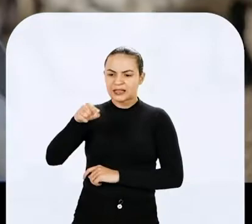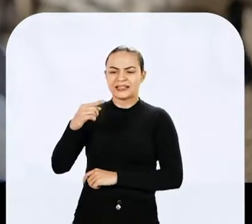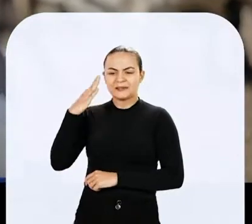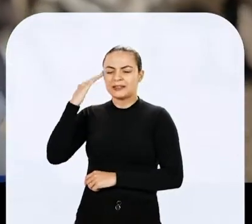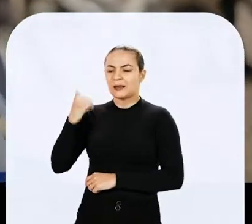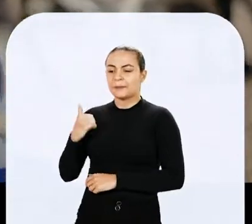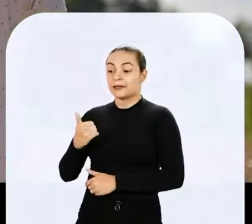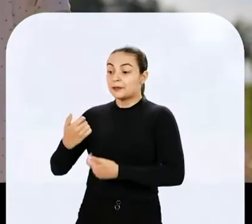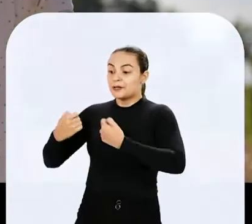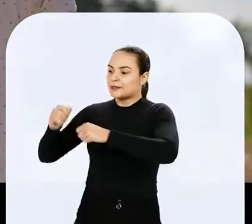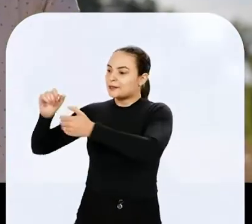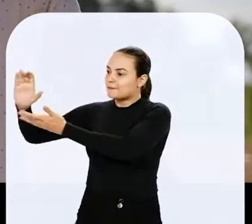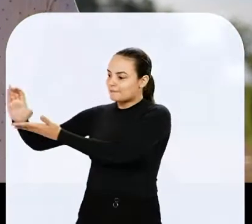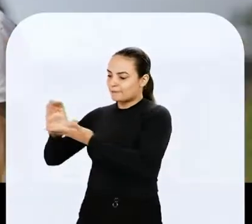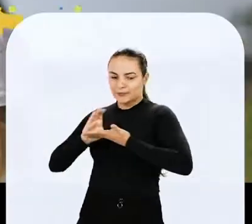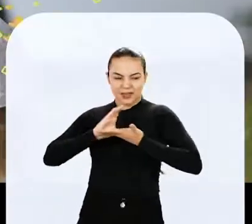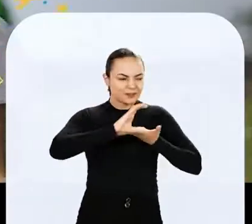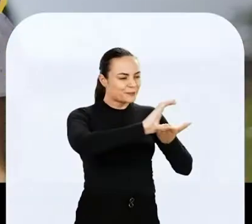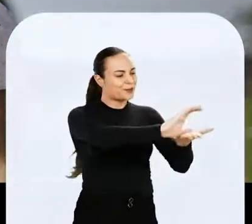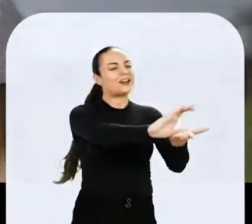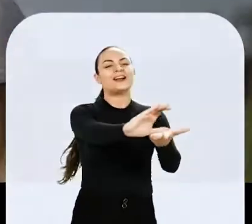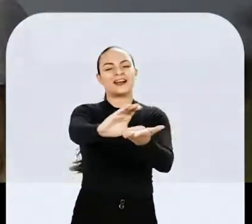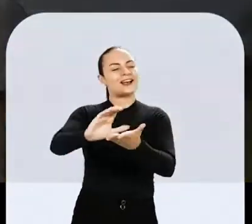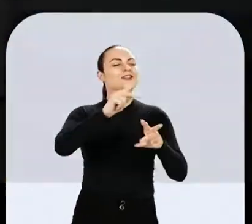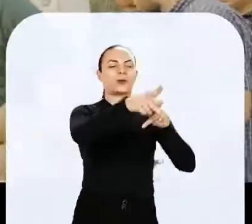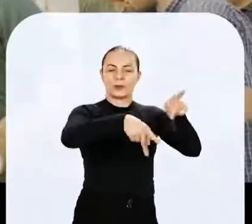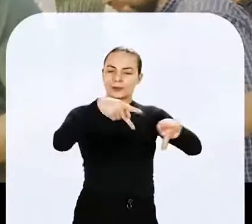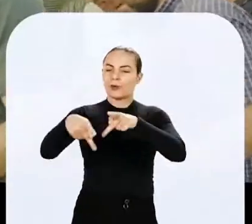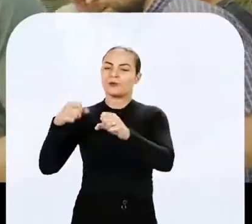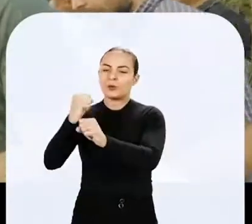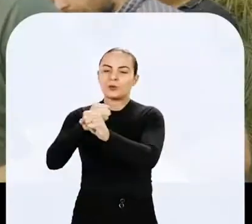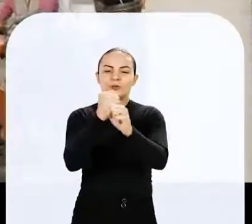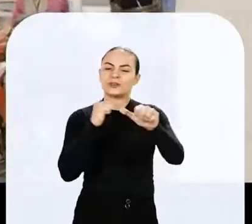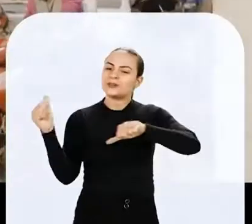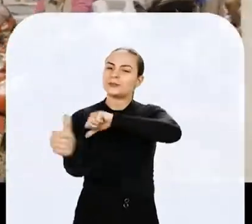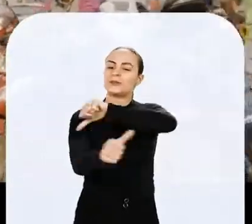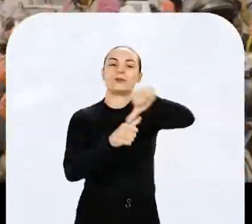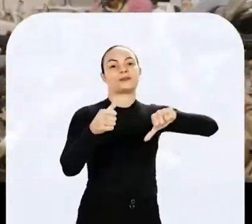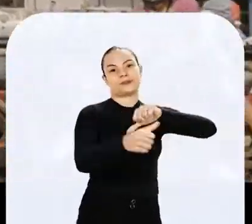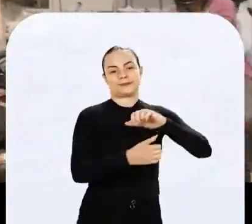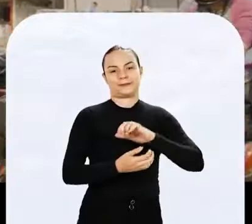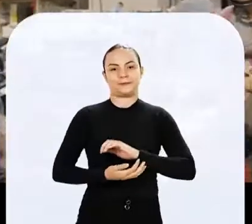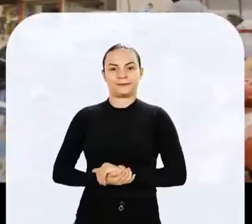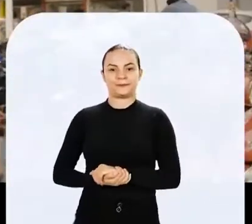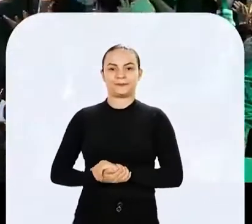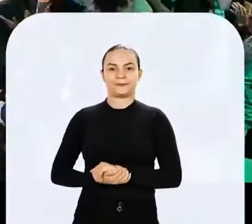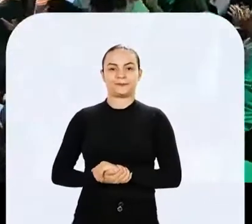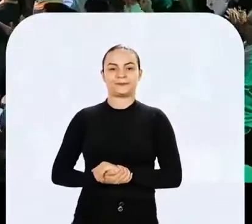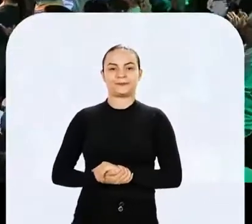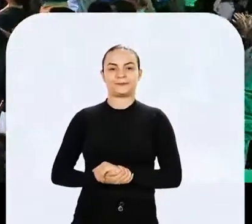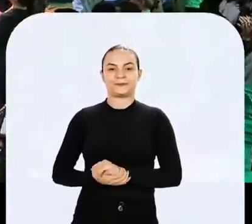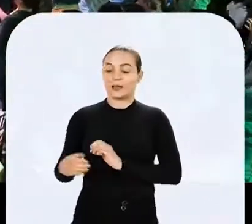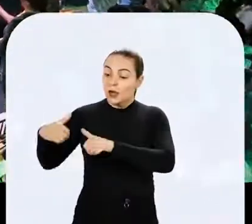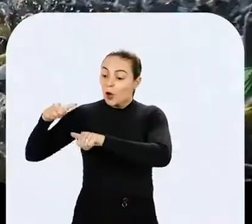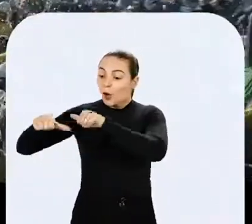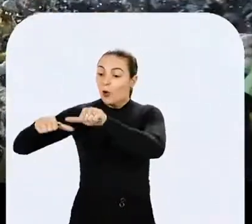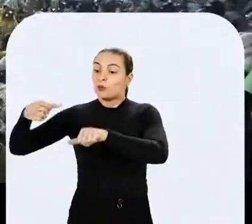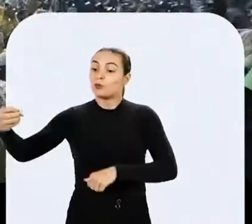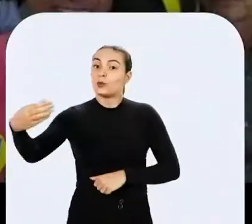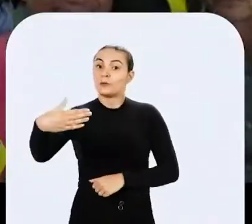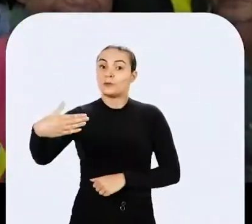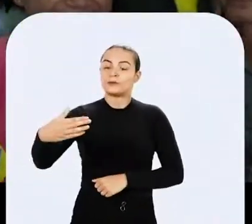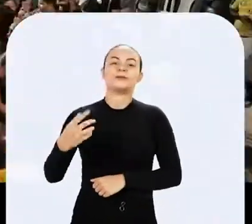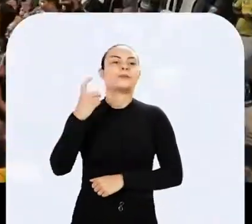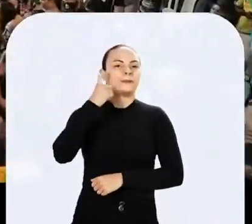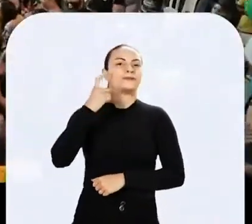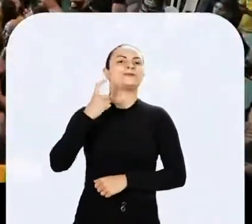infraestrutura na zona rural. Um novo tempo para o agro. Rondônia, quero um novo tempo. Quero um governo de atitude, de olho